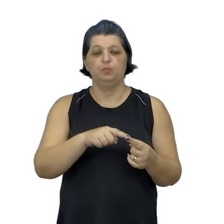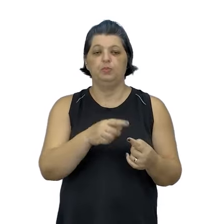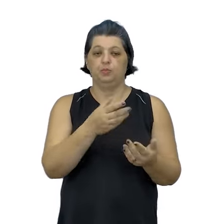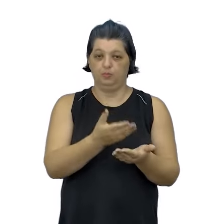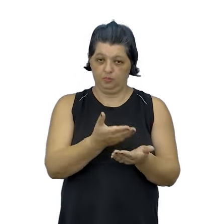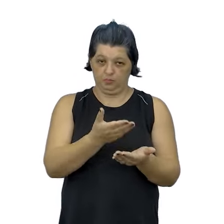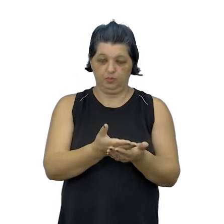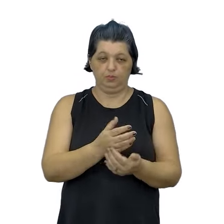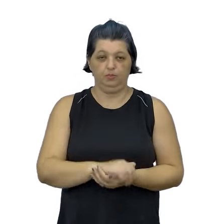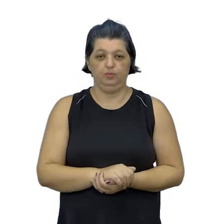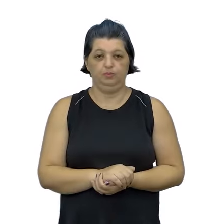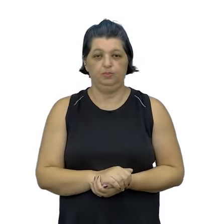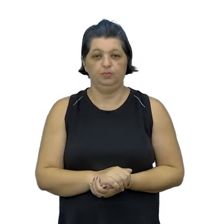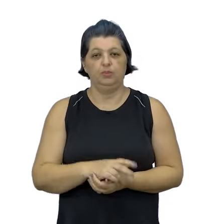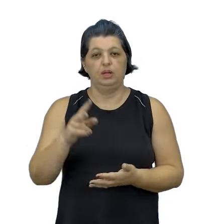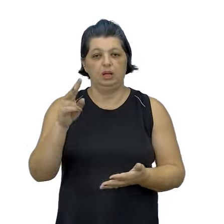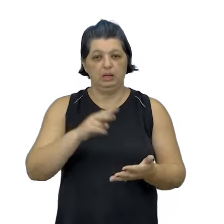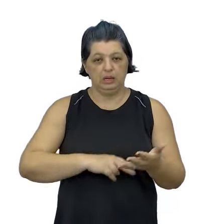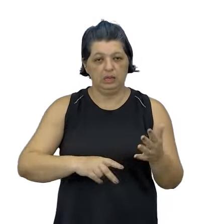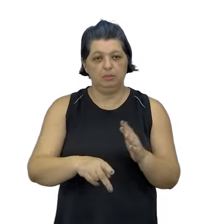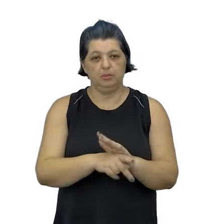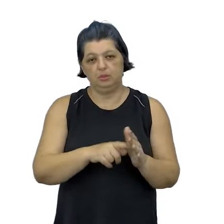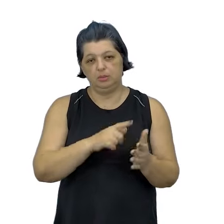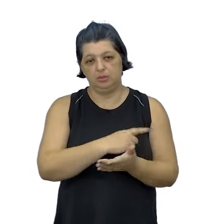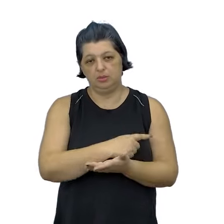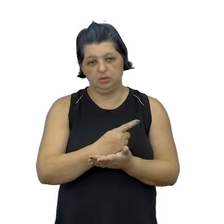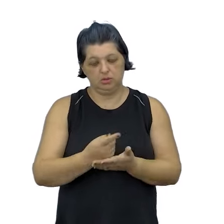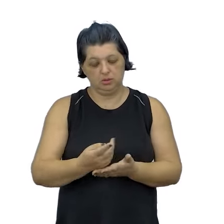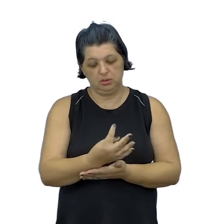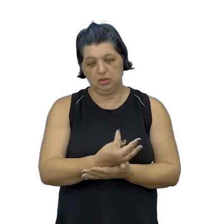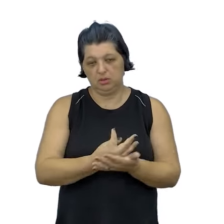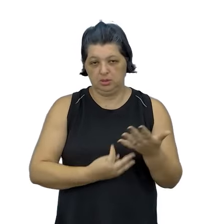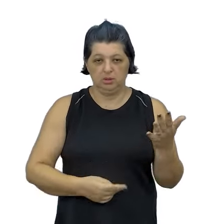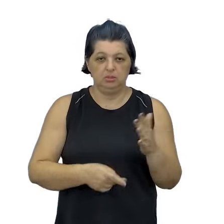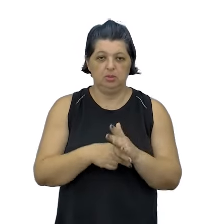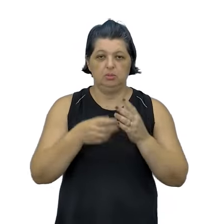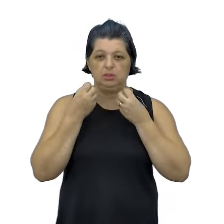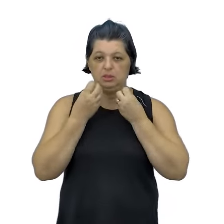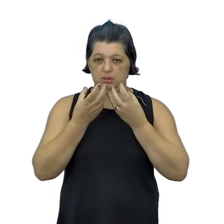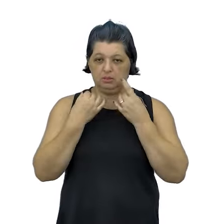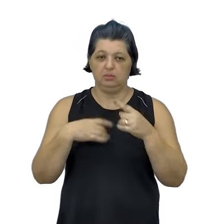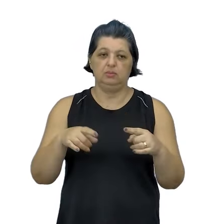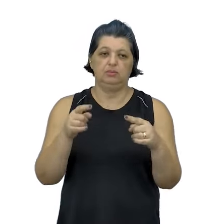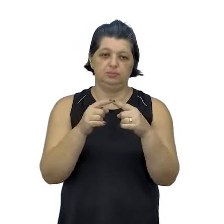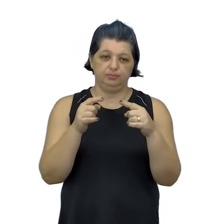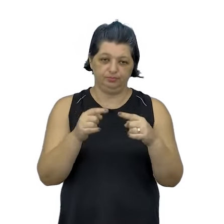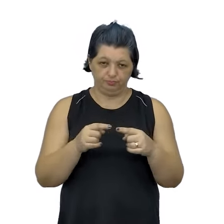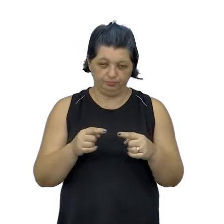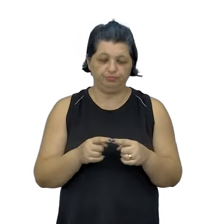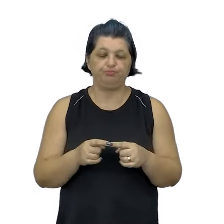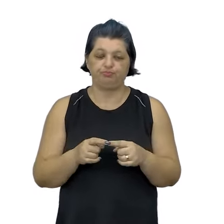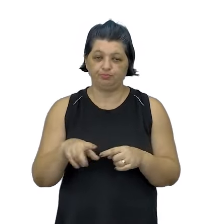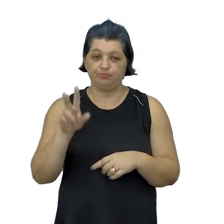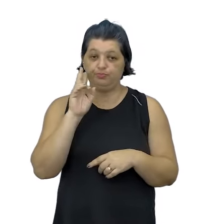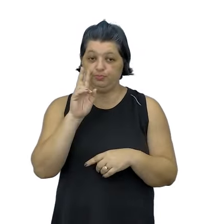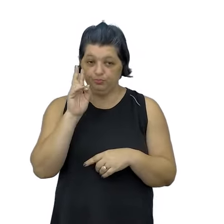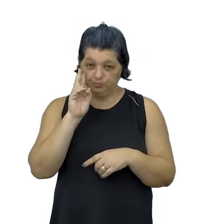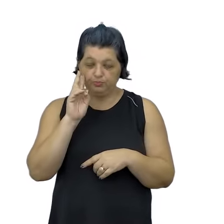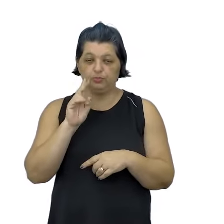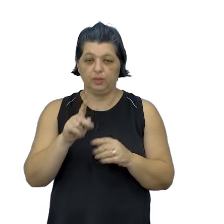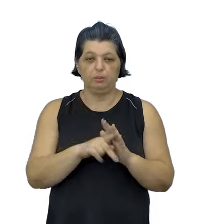aula, ler o gênero textual poema e associar ao contexto de produção, tá vendo? Volta de novo a história aí, né, o